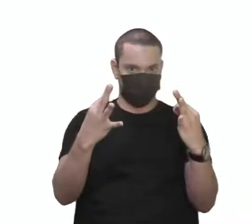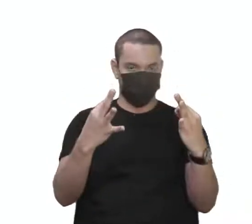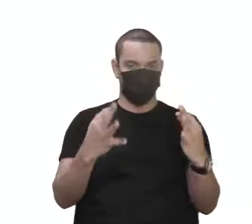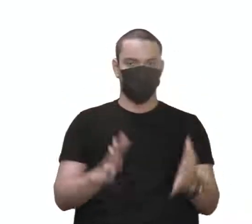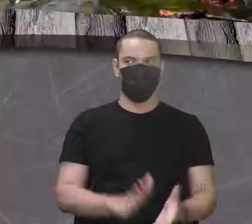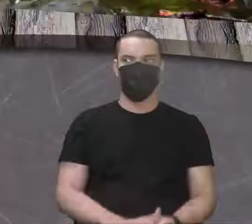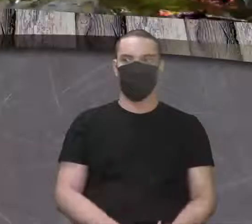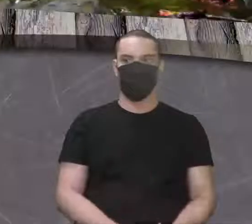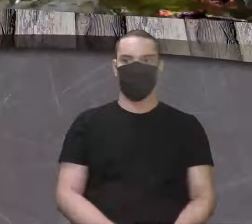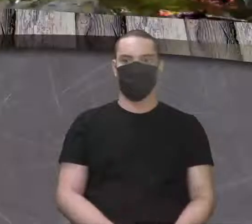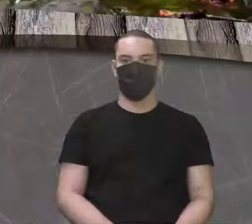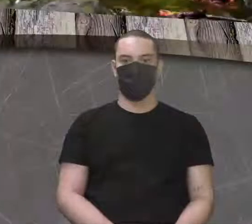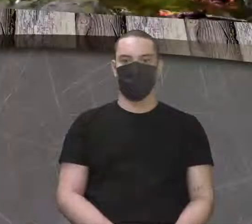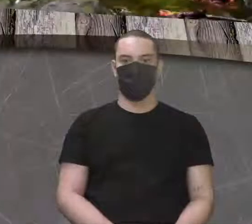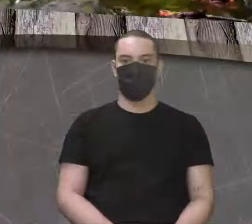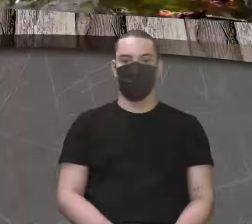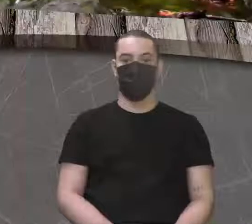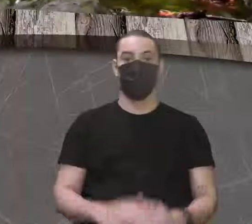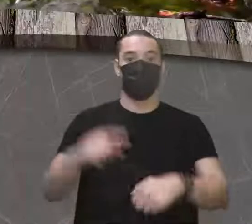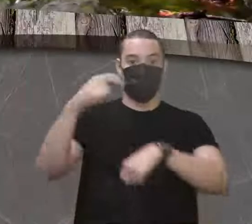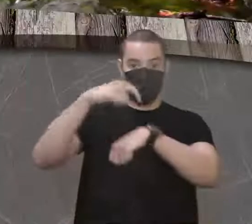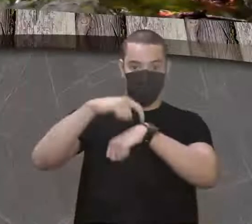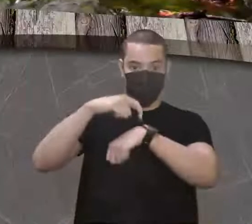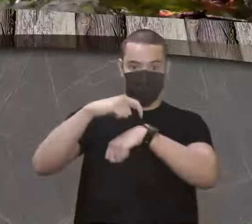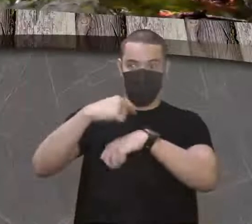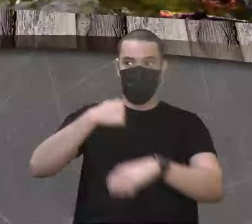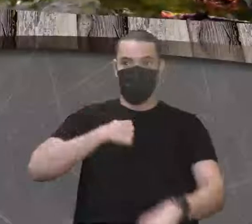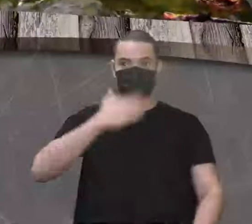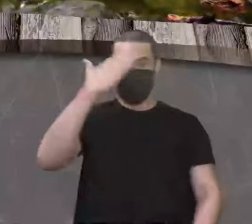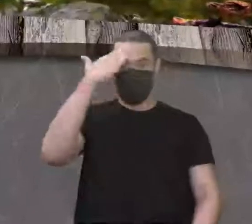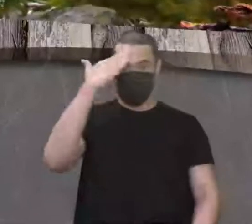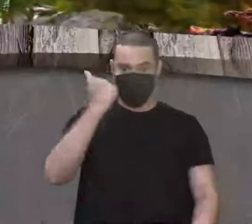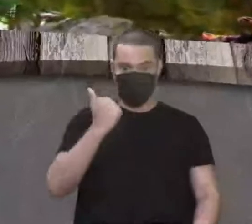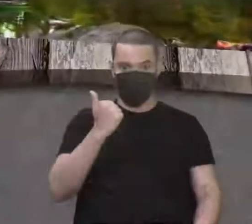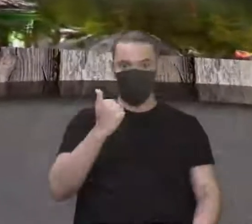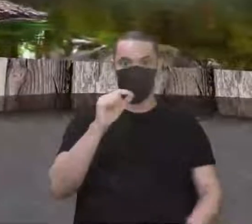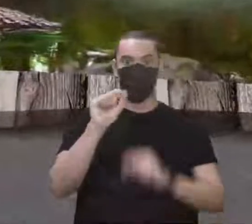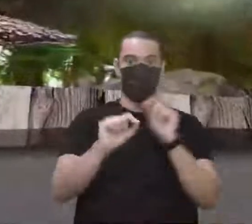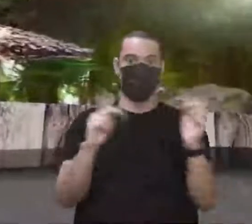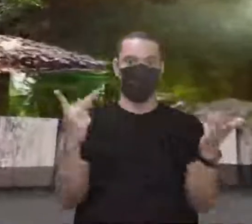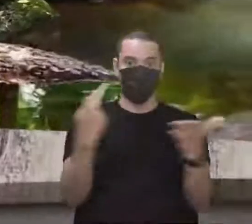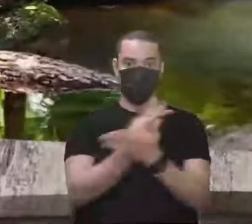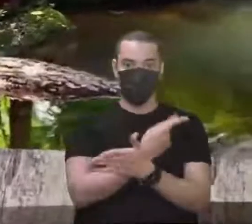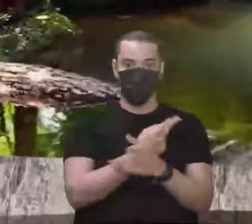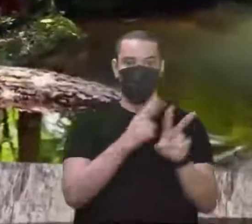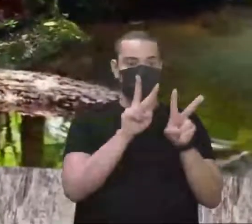mim. No momento que eu sei esse sequenciamento genético,